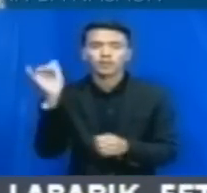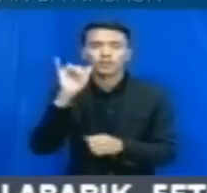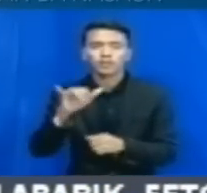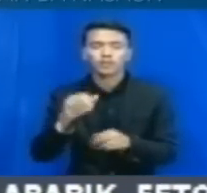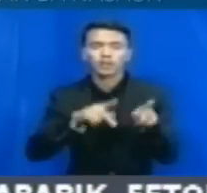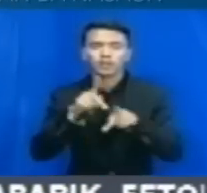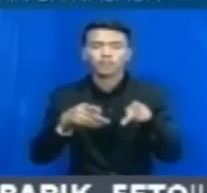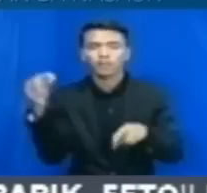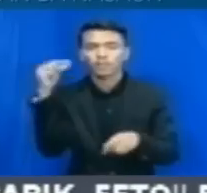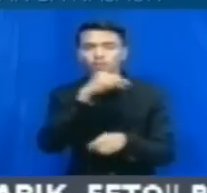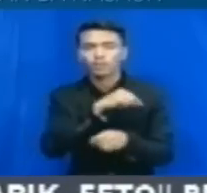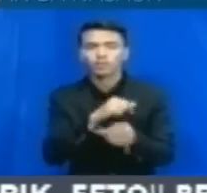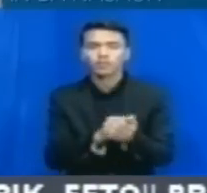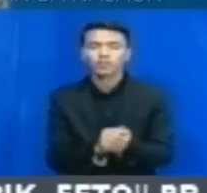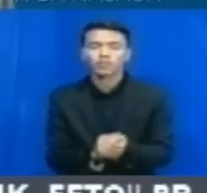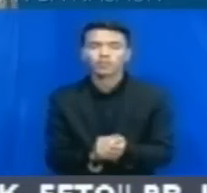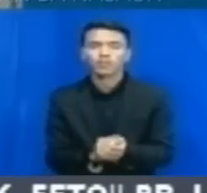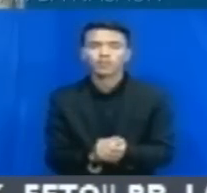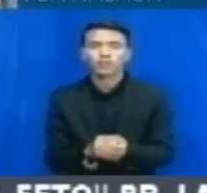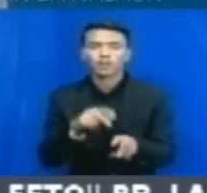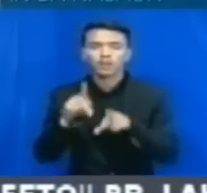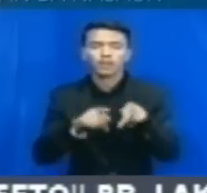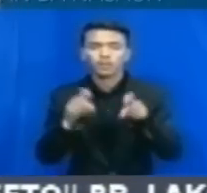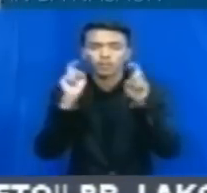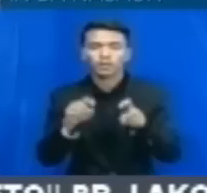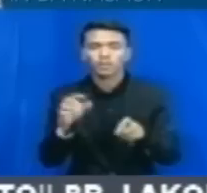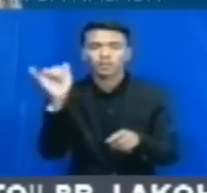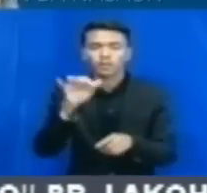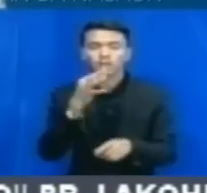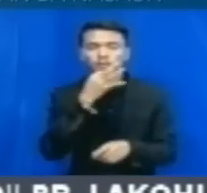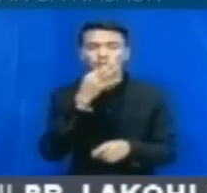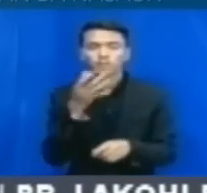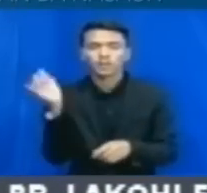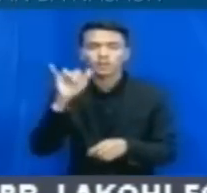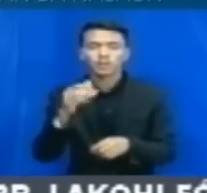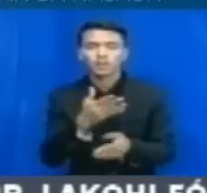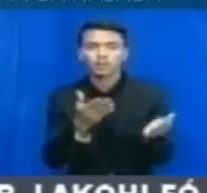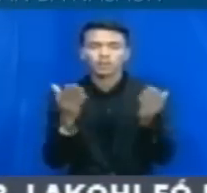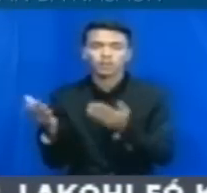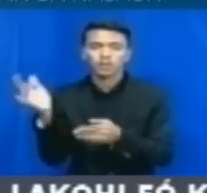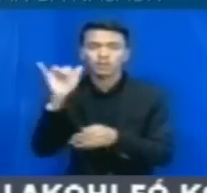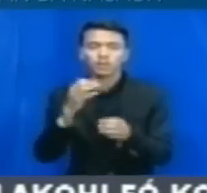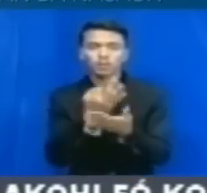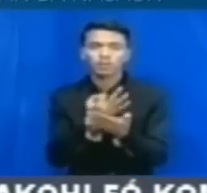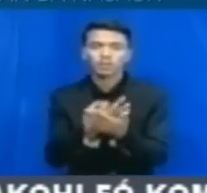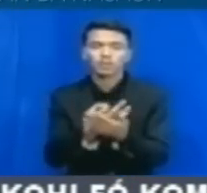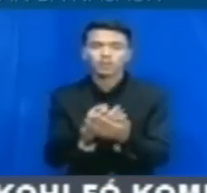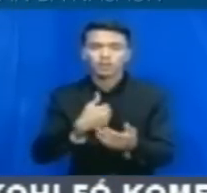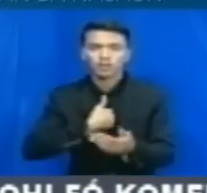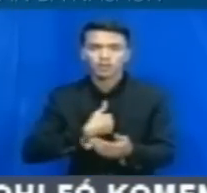ema bosok mak maksira será que sira emana obriga maksira consumi agora sira lor sira ne osan rasi ho consciência